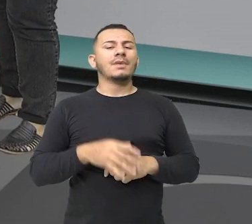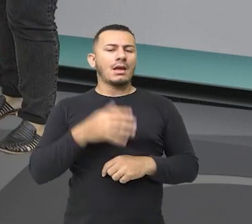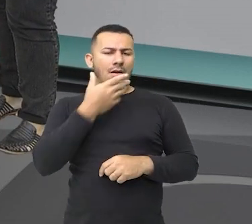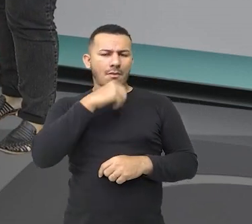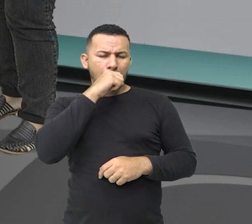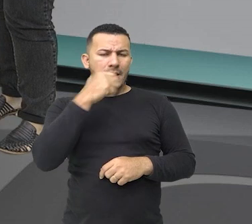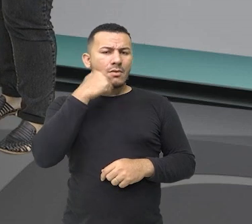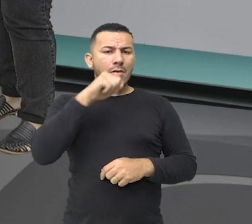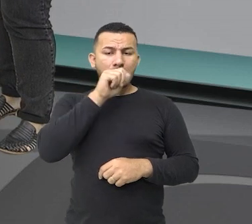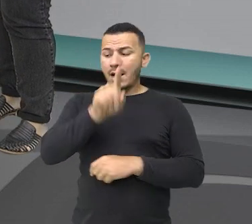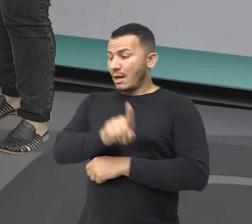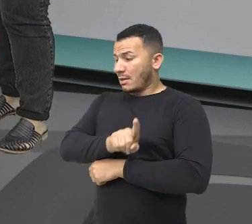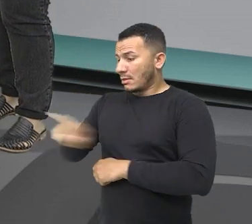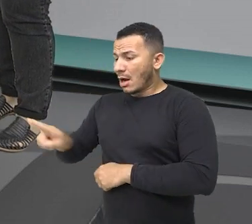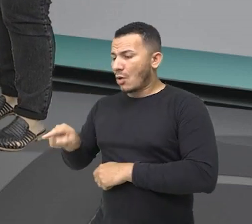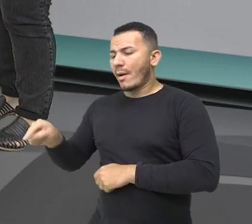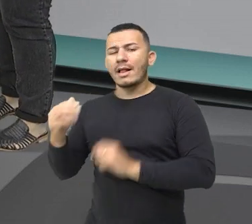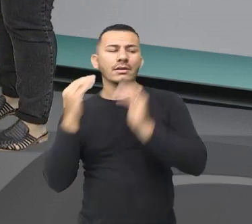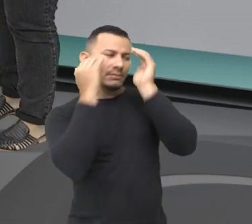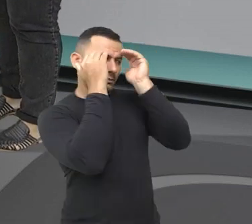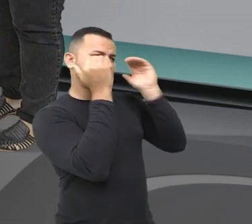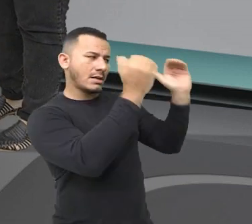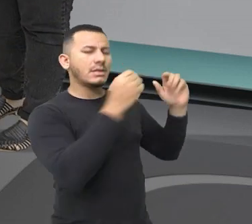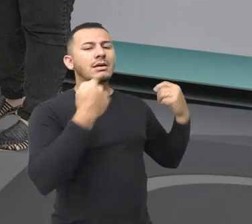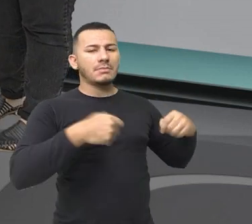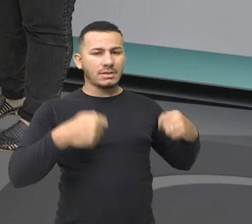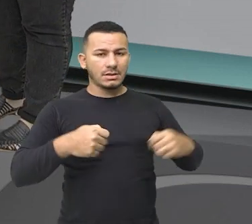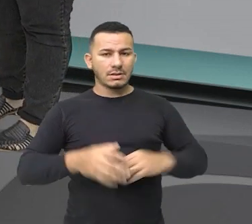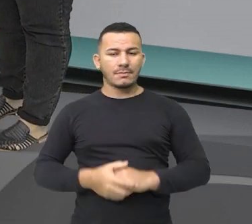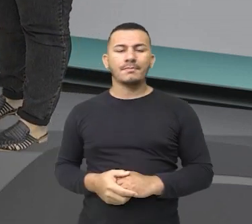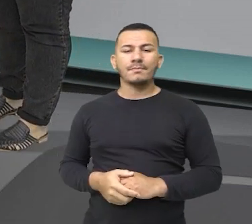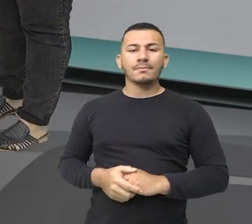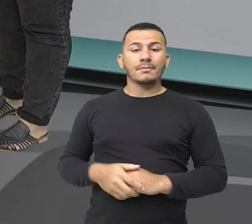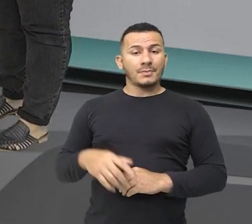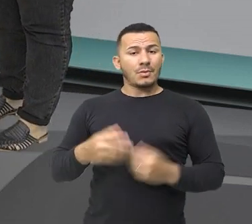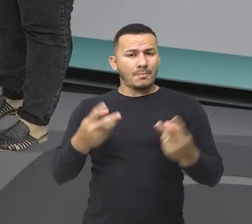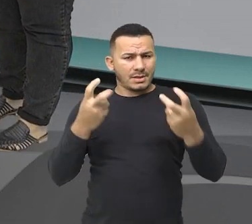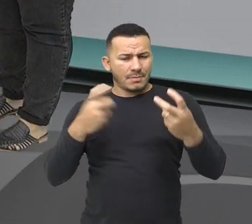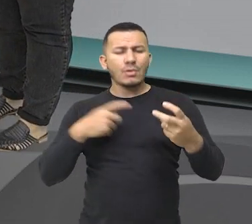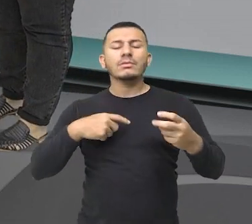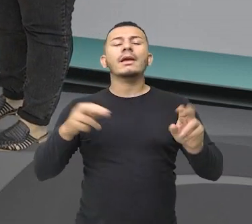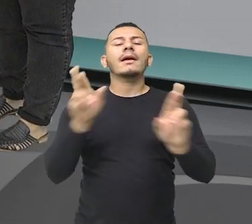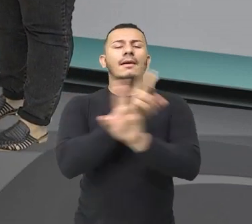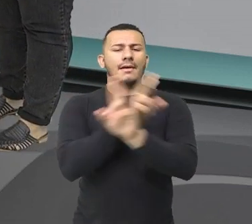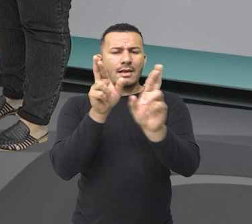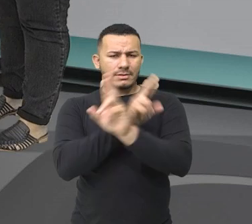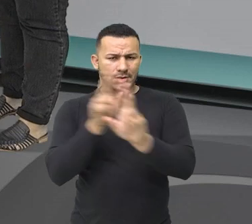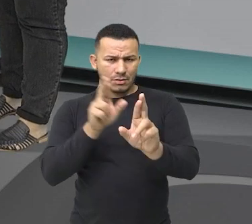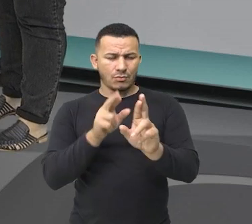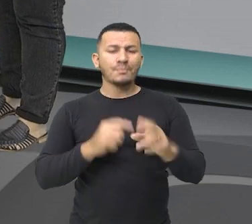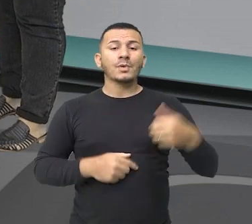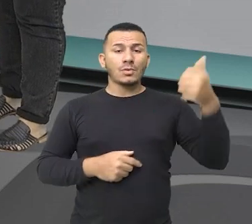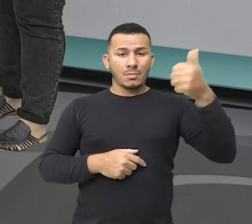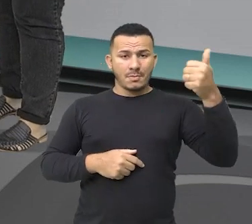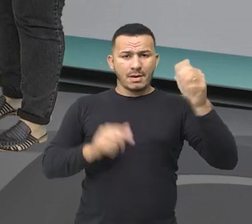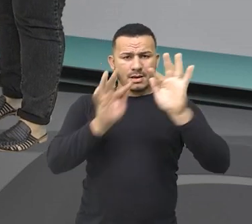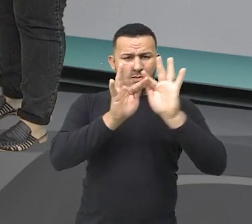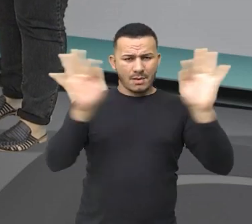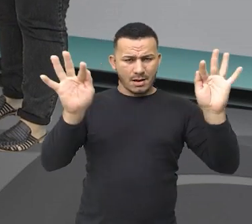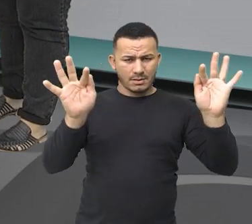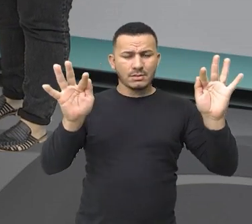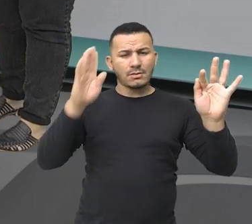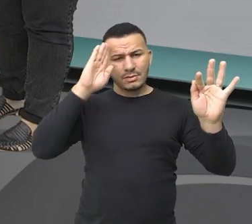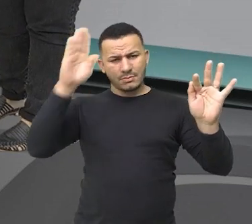esse processo dessa relação entre a ideia principal e a ideia secundária. O que foi que apareceu aqui? Na ideia